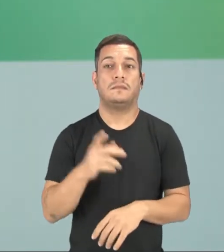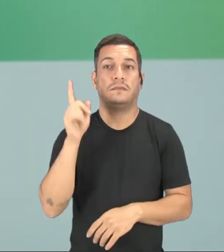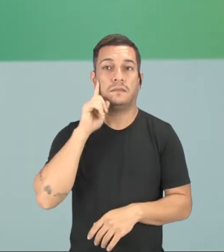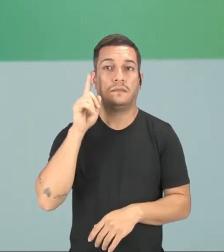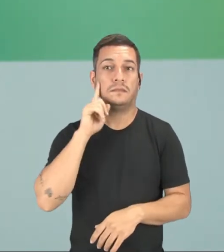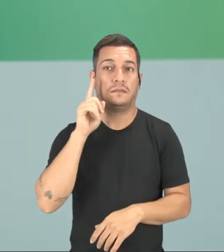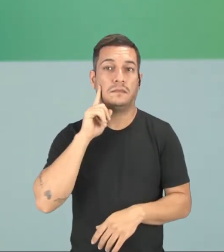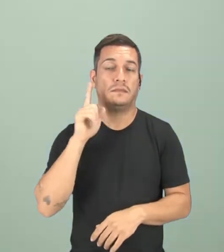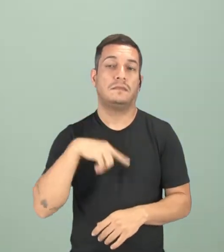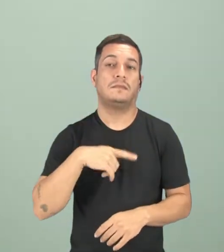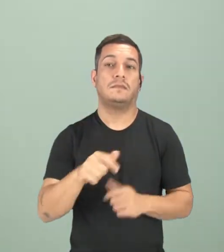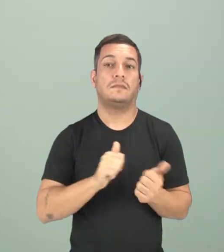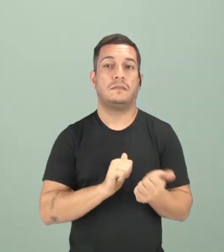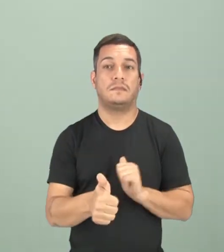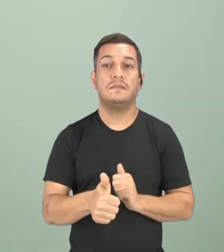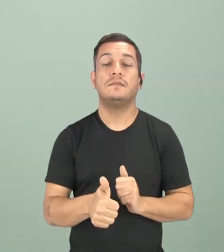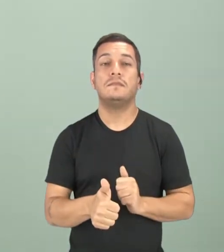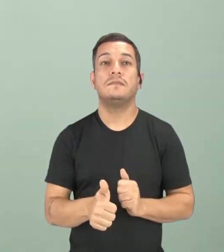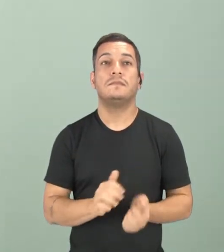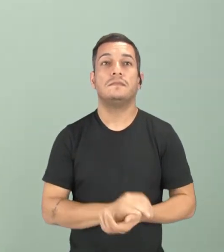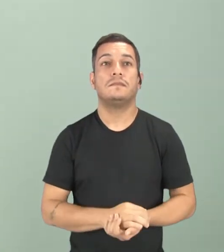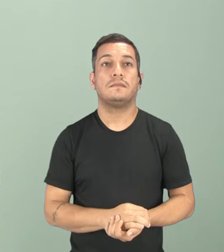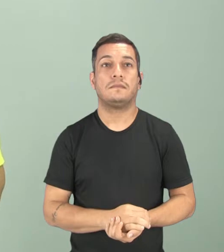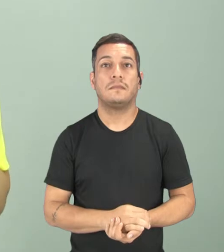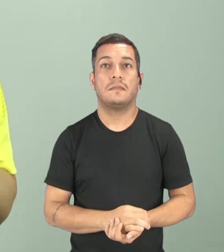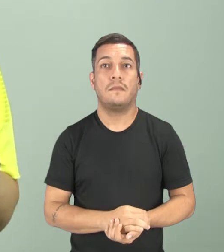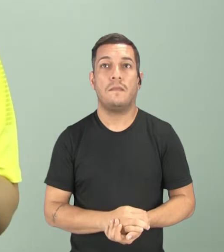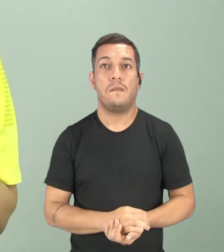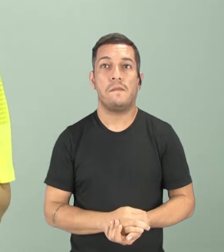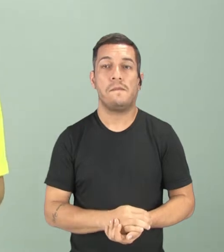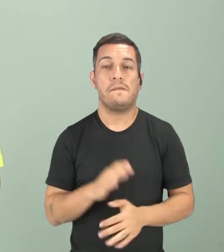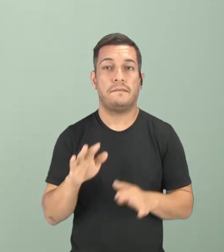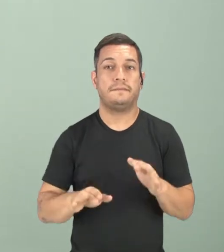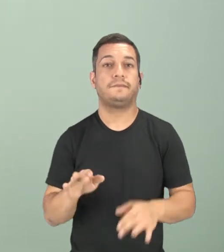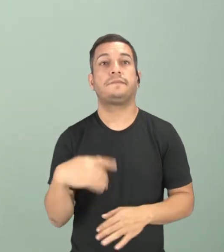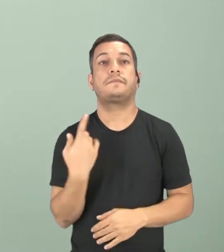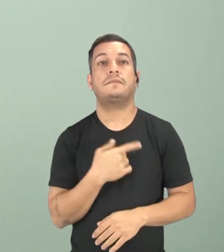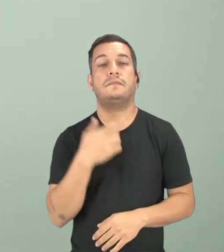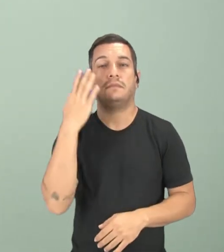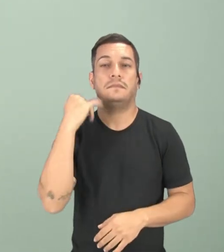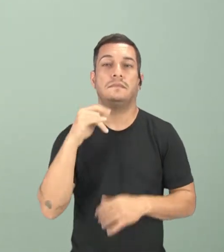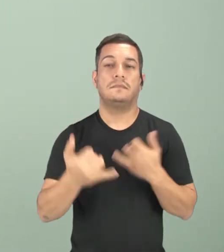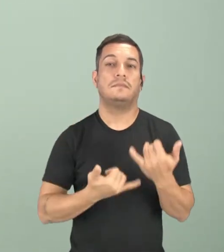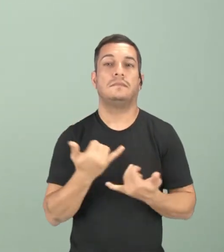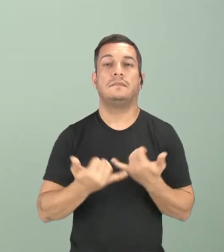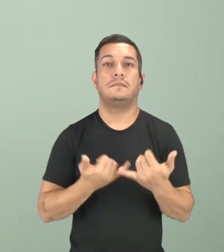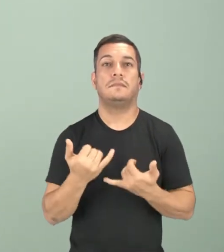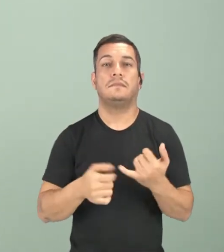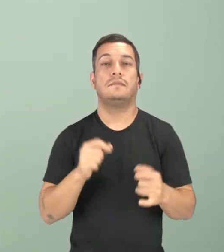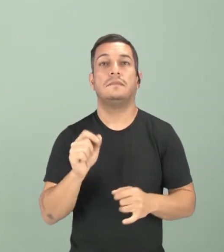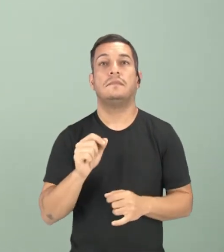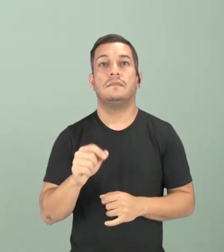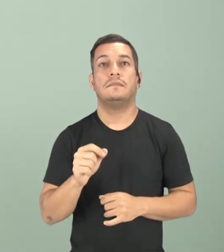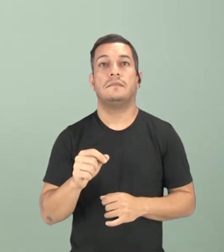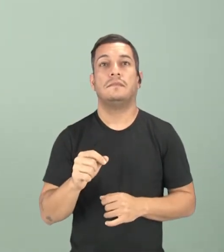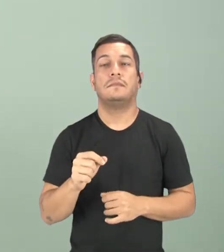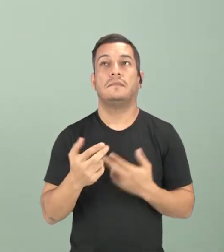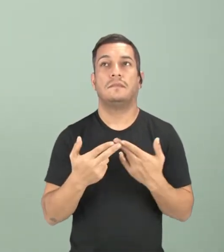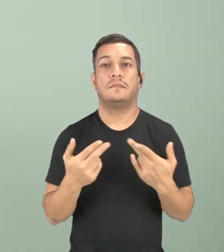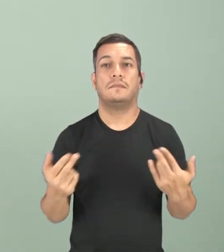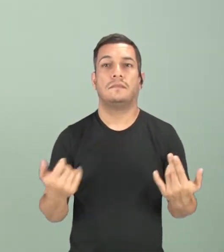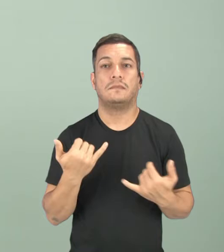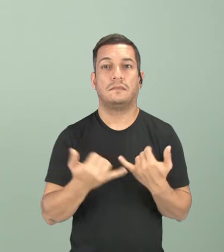prática cotidiana, que é a educação física, que é o esporte. Então a gente muitas vezes não sabe que nós brincamos e que nós